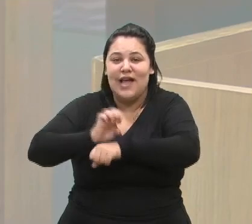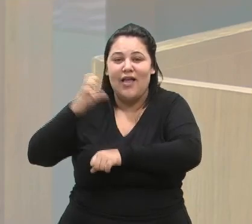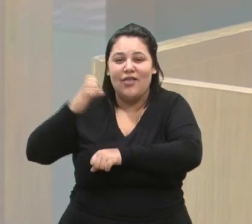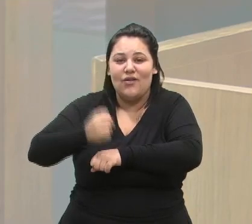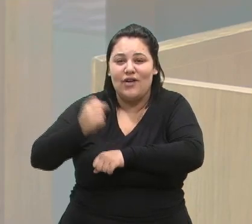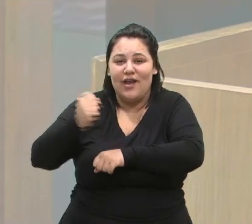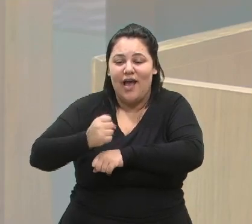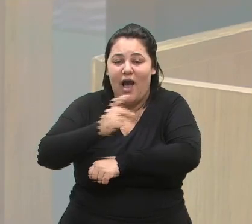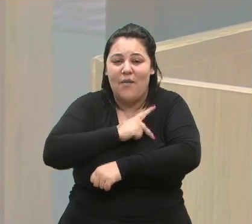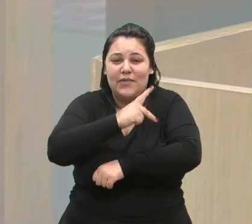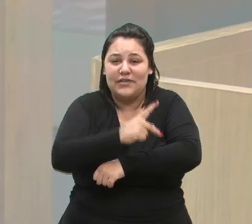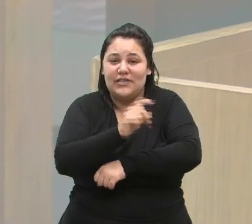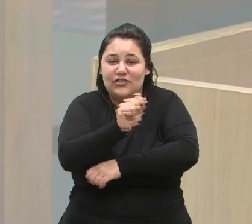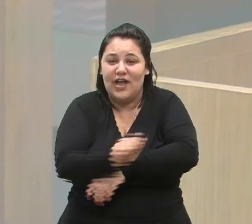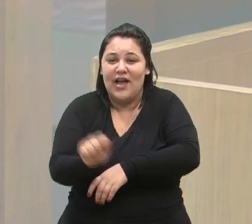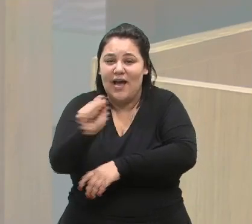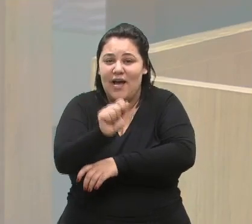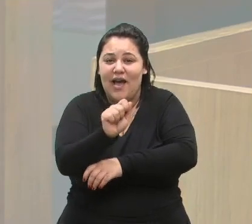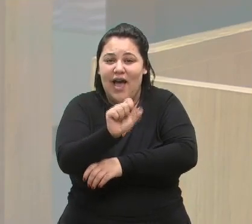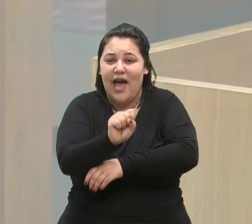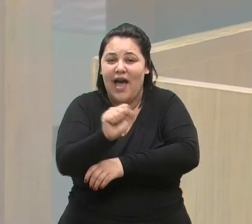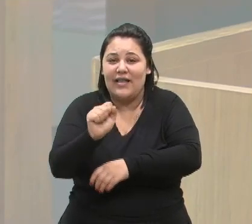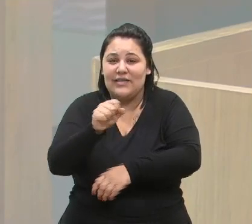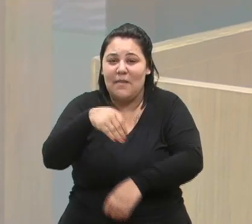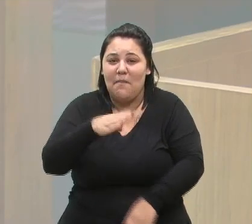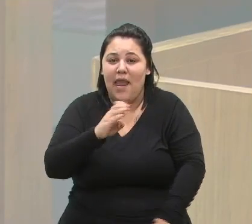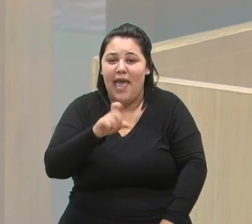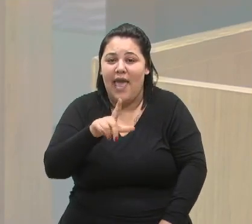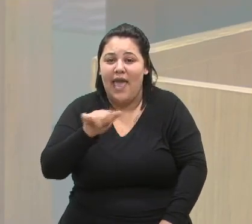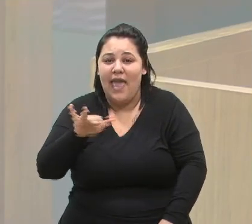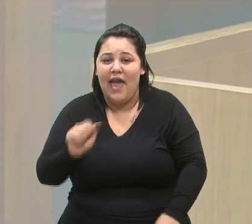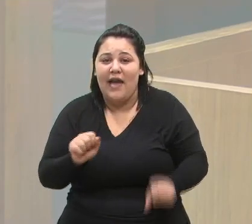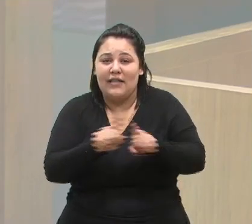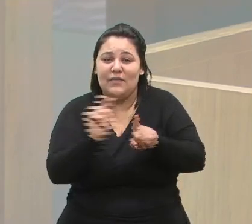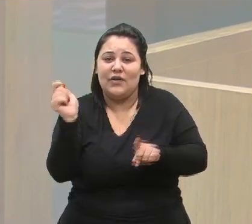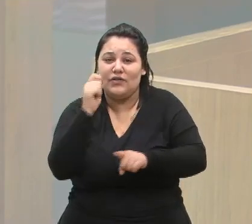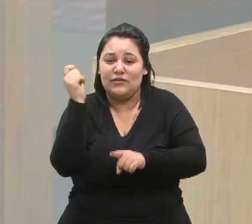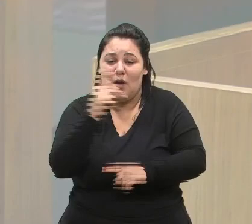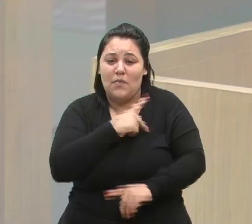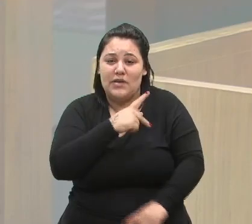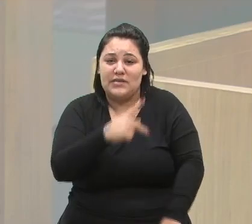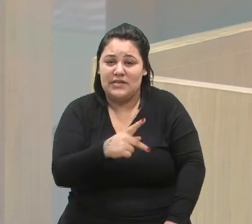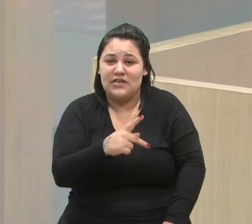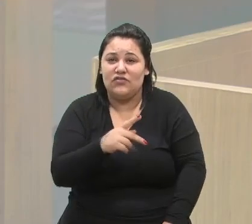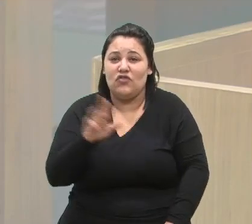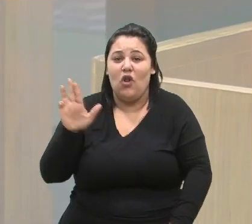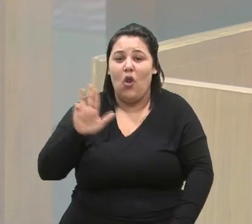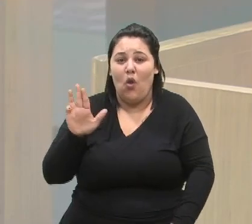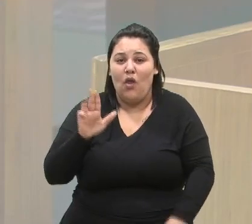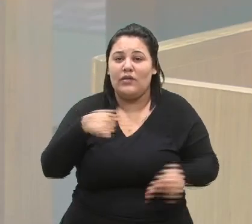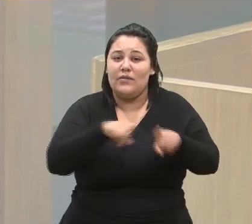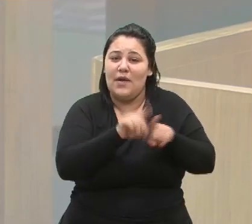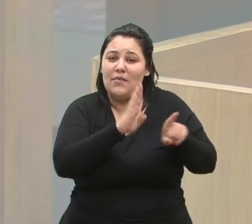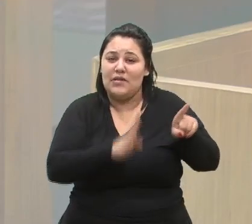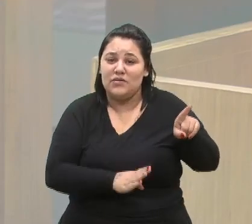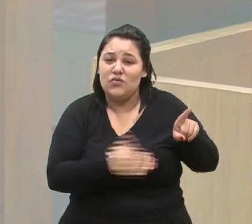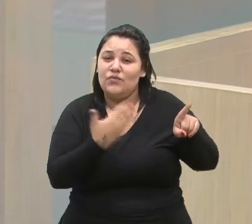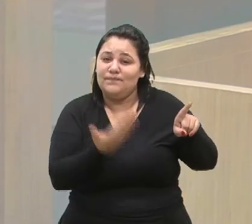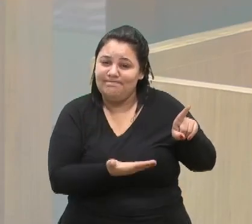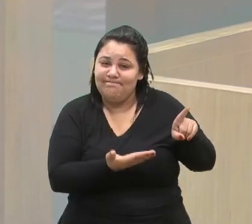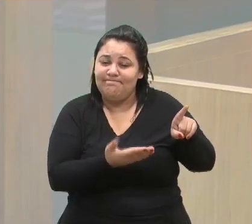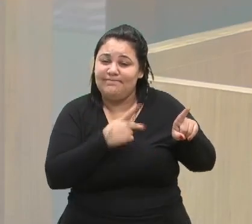ao presidente da Assembleia Legislativa do Rio Grande do Sul, ao presidente da República, ao presidente da Câmara dos Deputados,